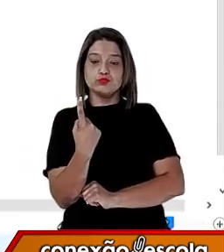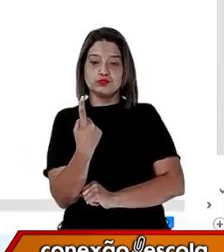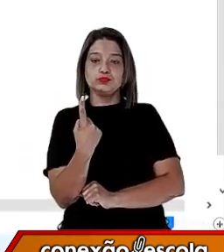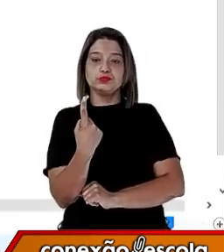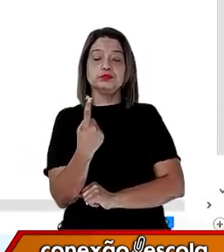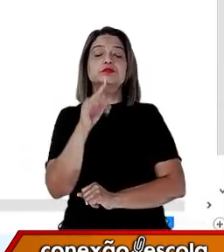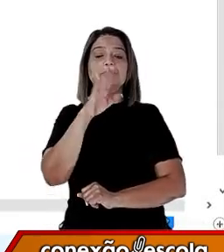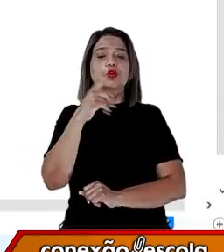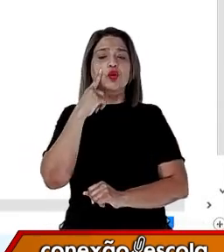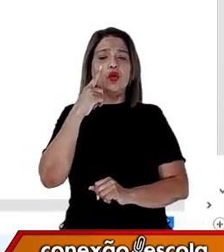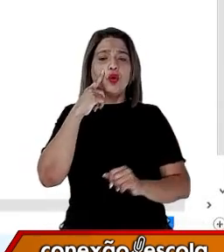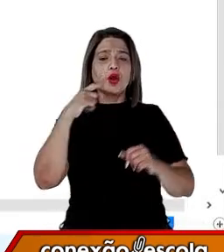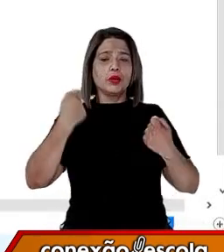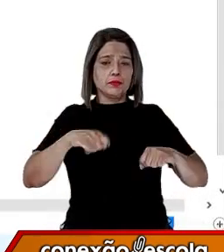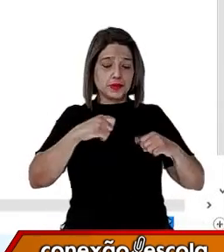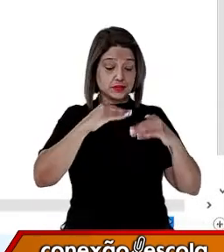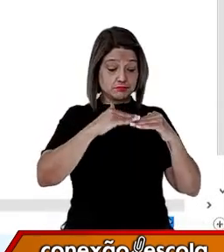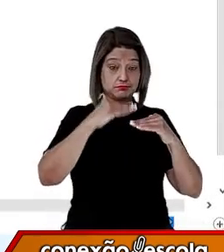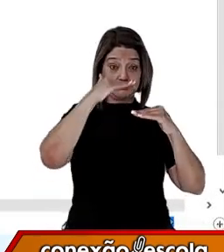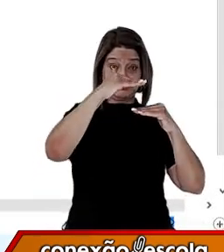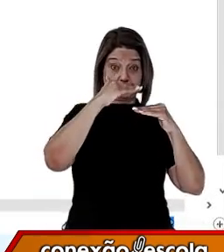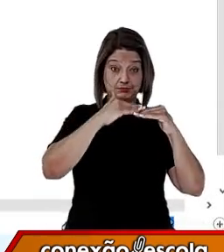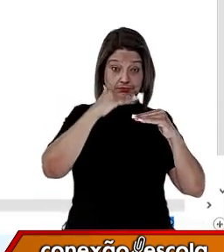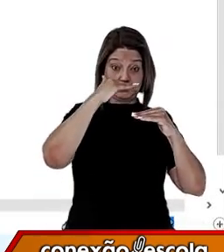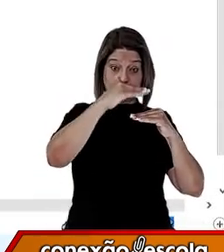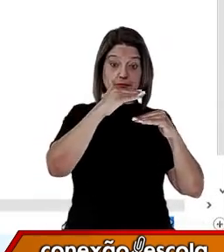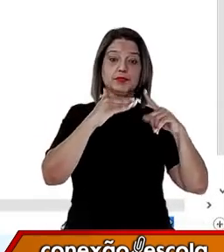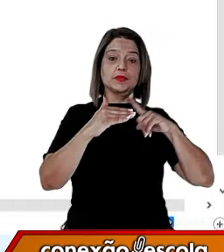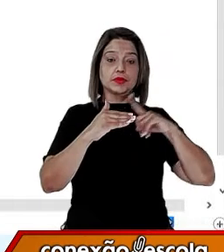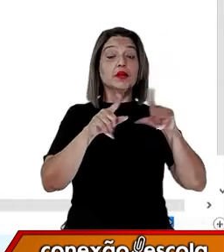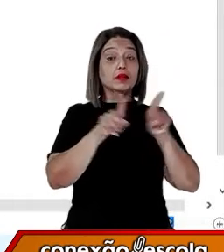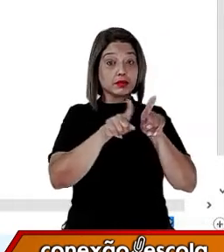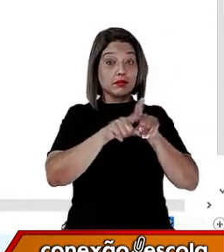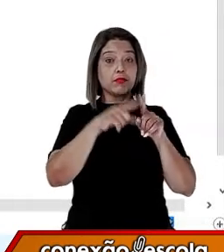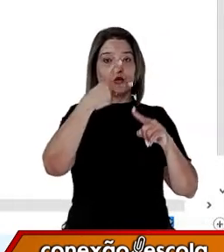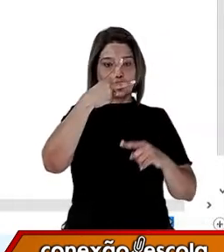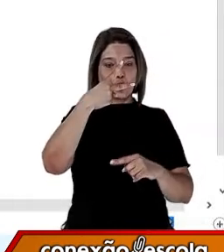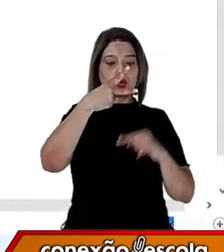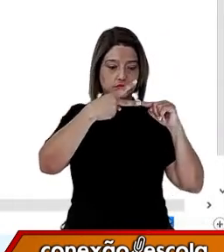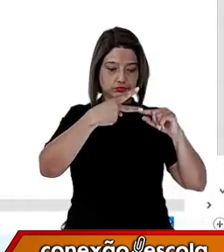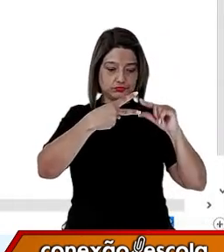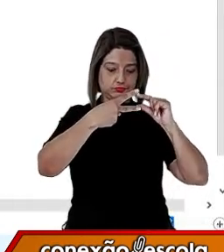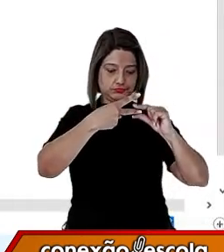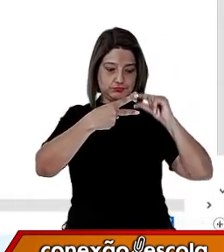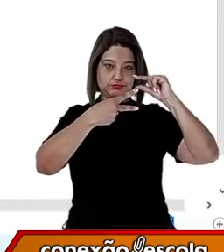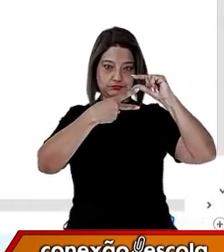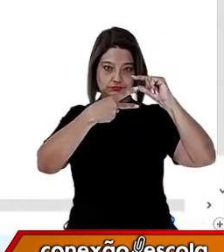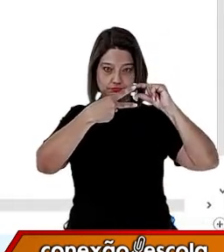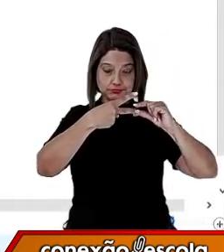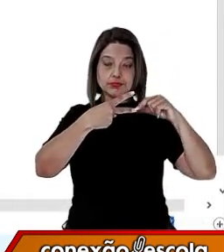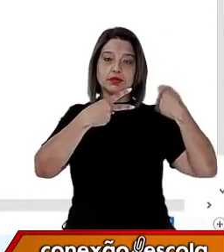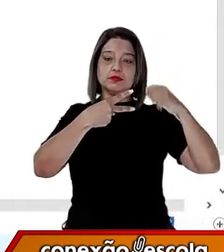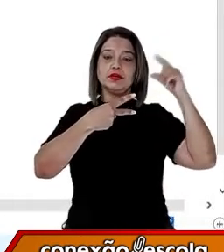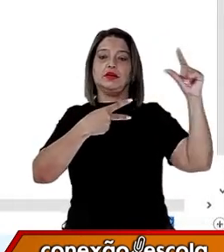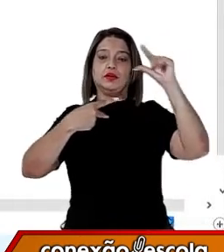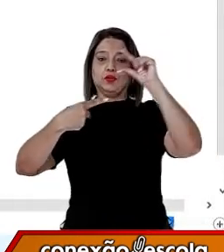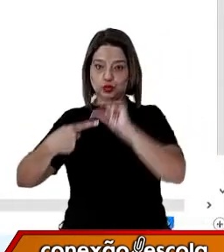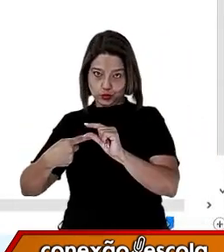em cima, para subir aqui a minha altura, eu tenho 2 também, que vai virar só 1. Aqui